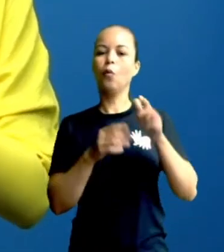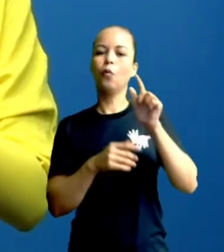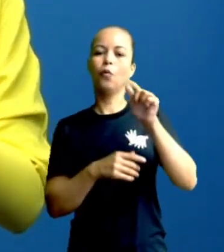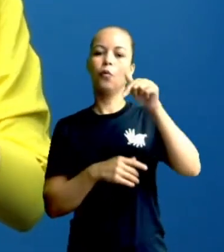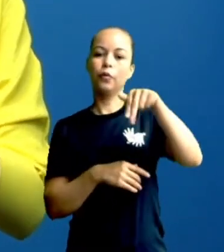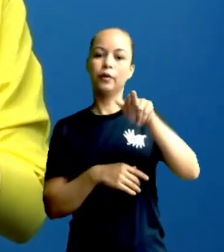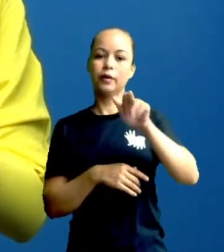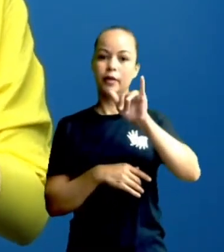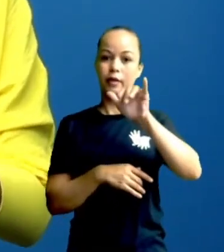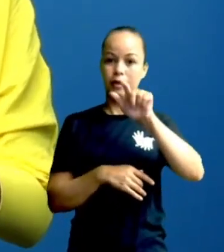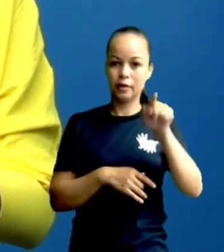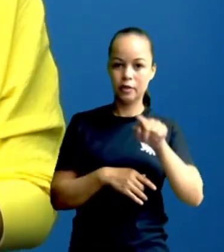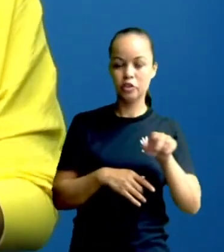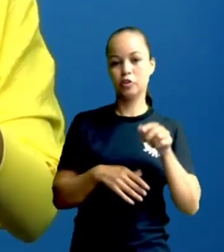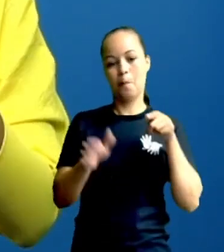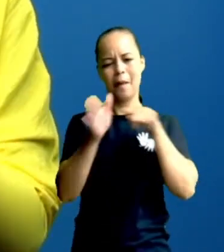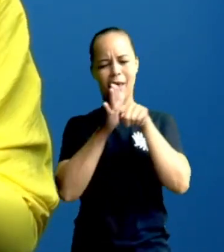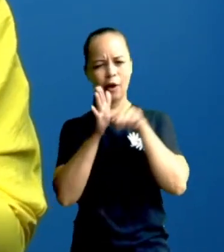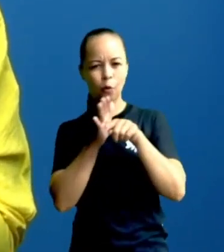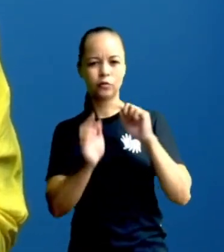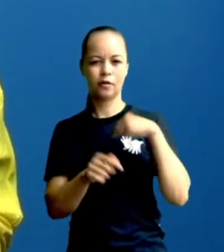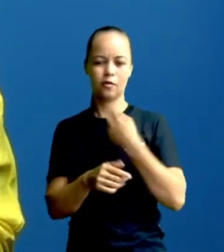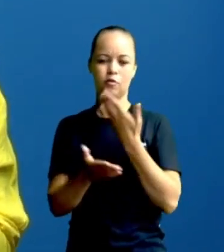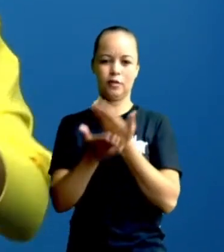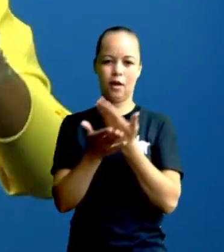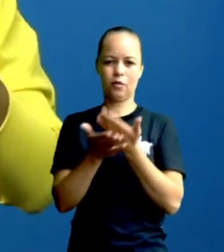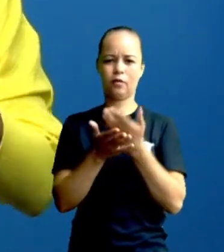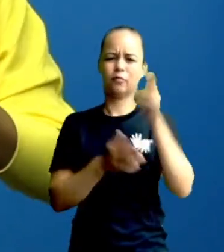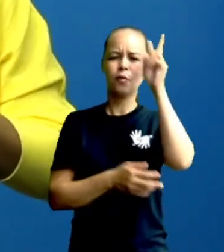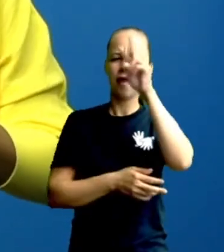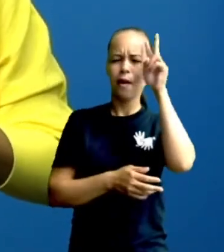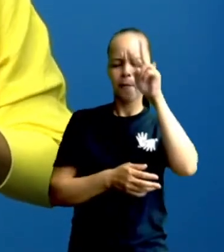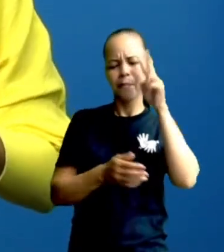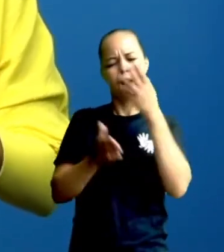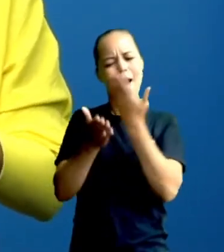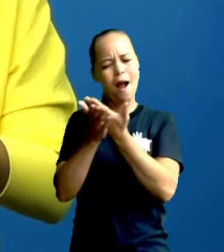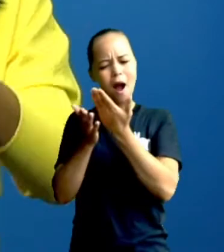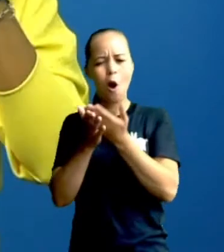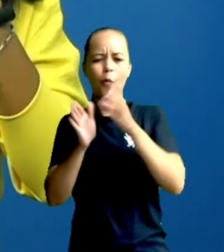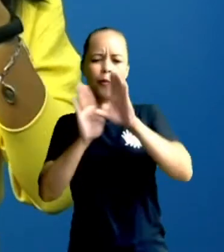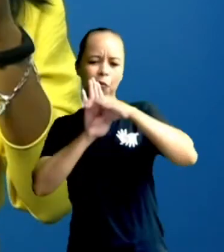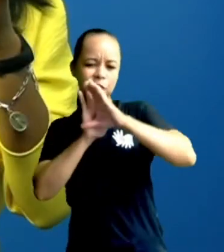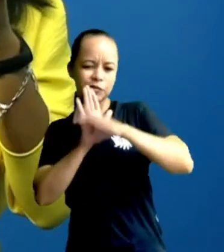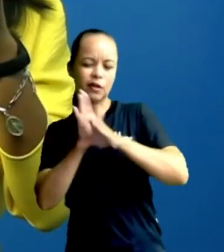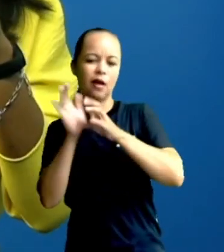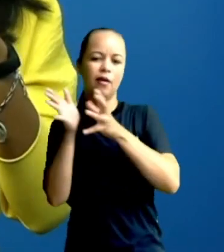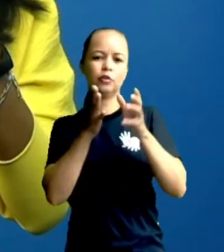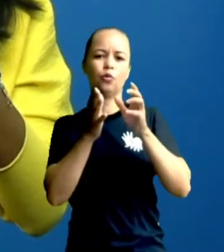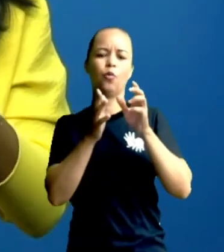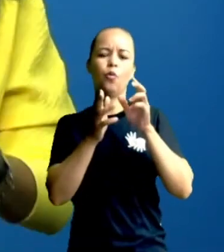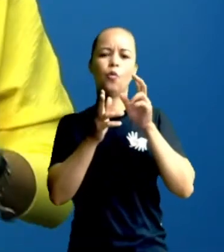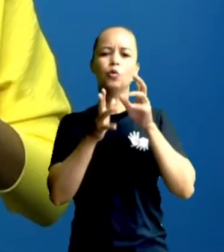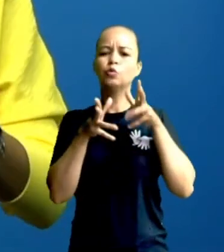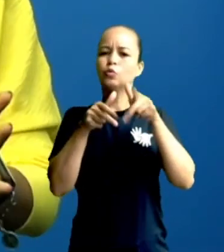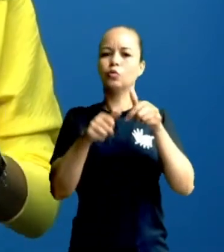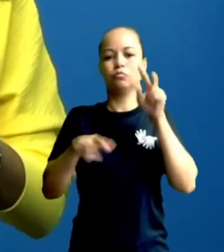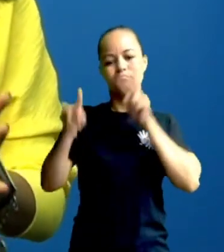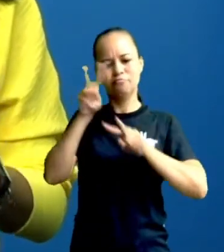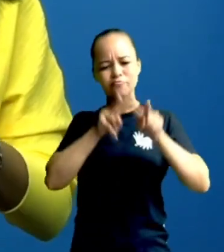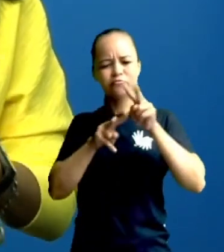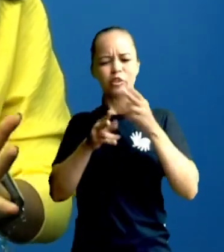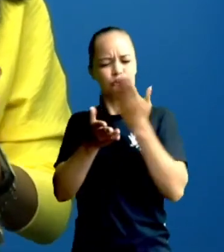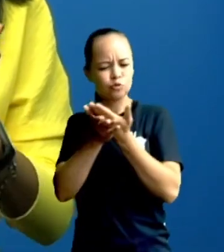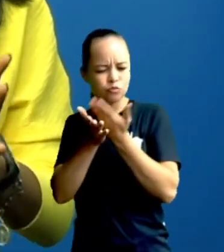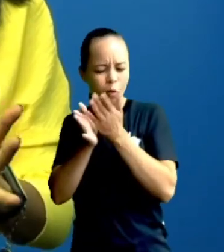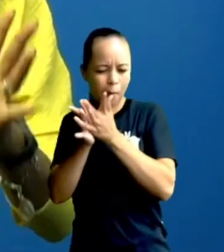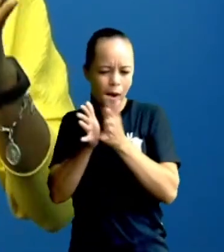perguntas bem legal hoje na nossa aula. Vamos relembrar essas aulas, relembrar alguns conceitos, o que foi que a gente viu, o que foi que ficou